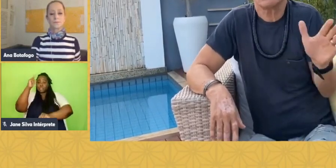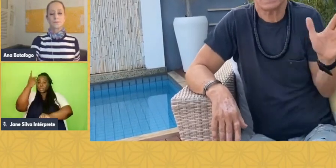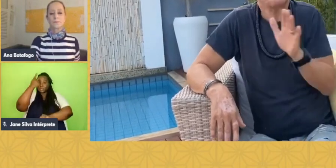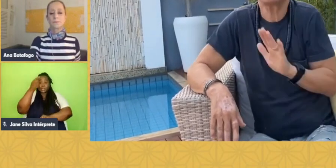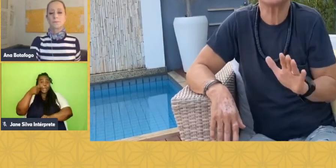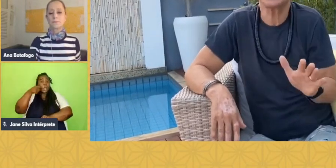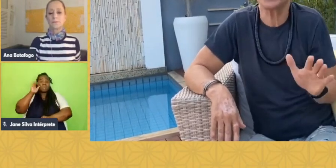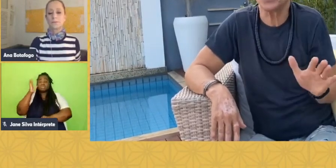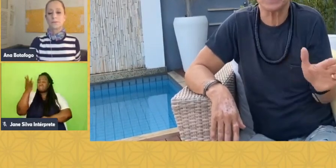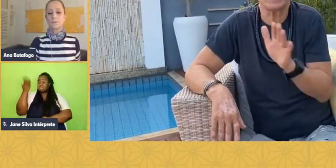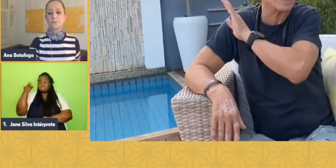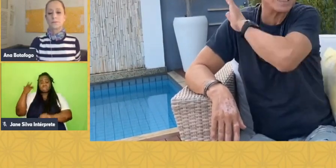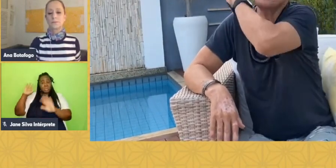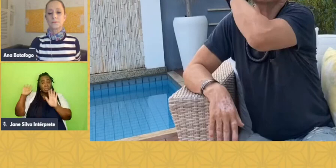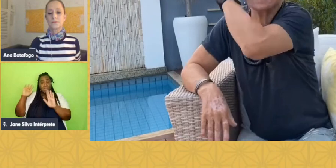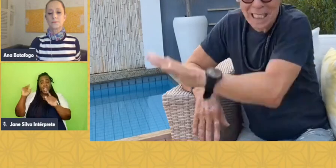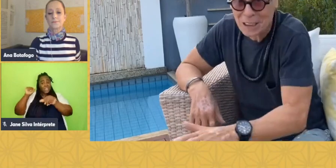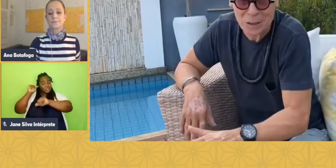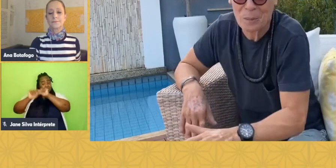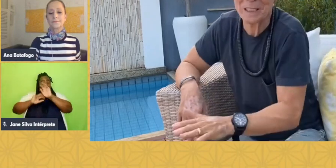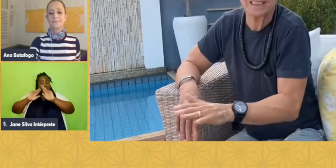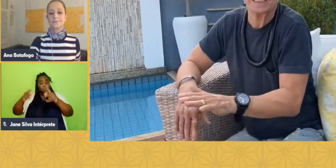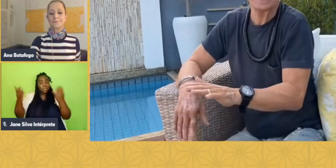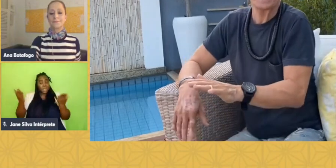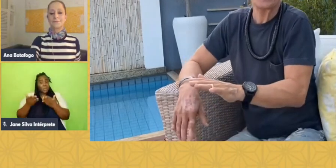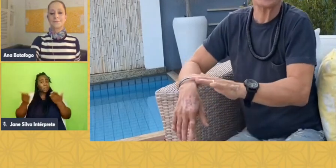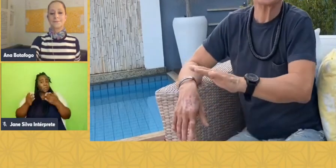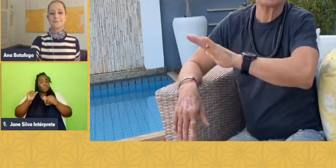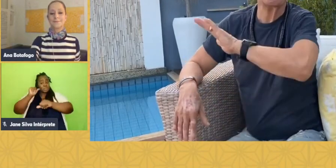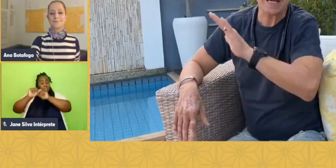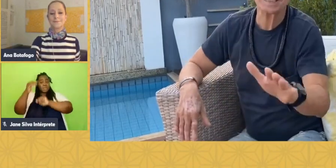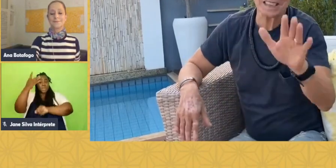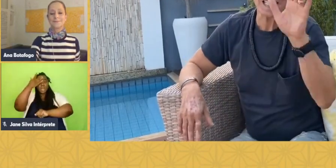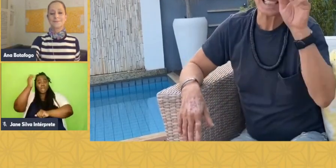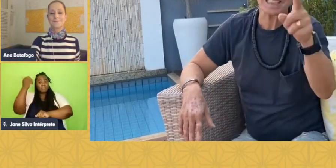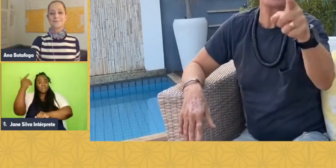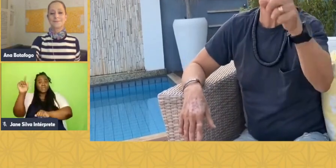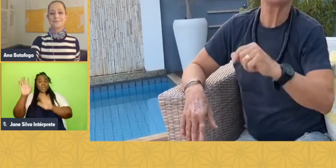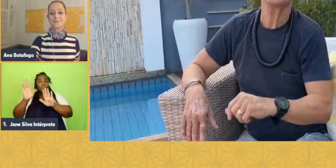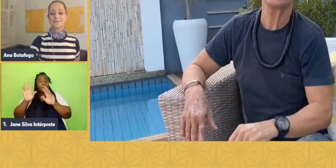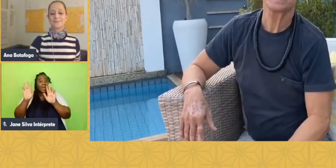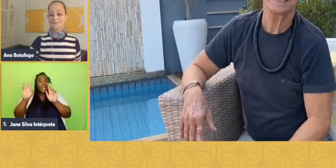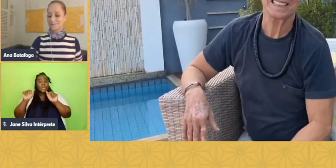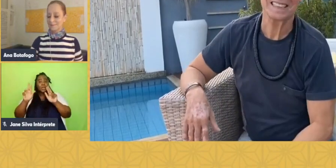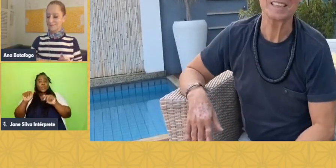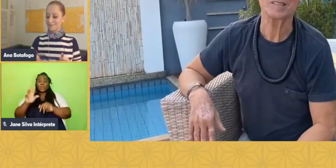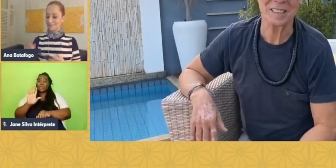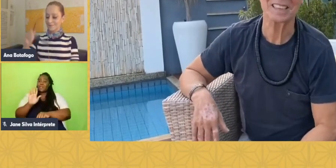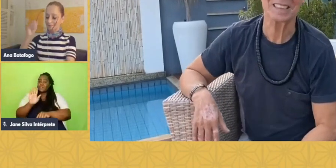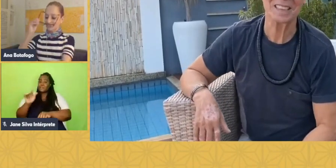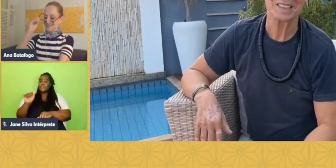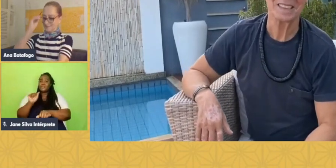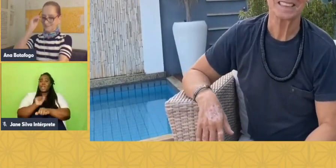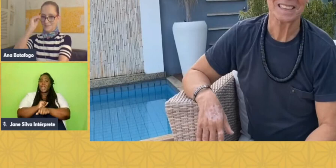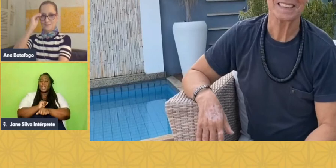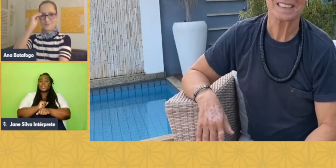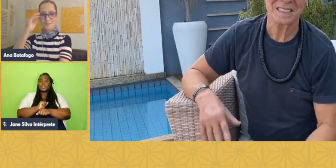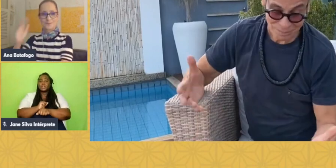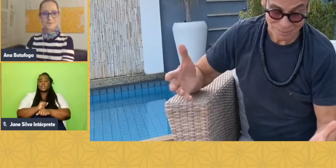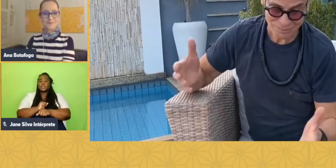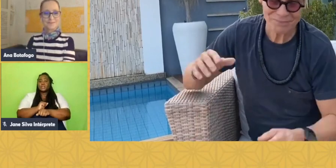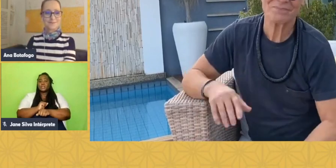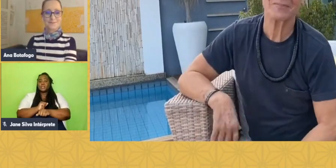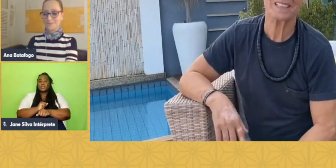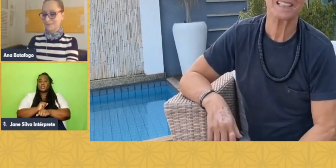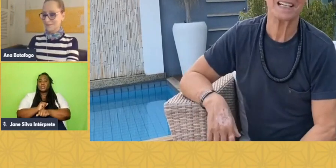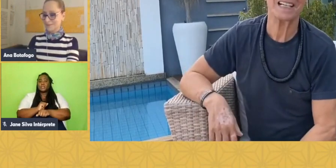foi ontem é diferente de hoje ela diferente da manhã mas Jamais deixará hei de ser